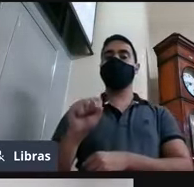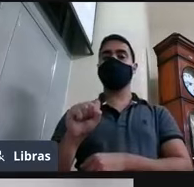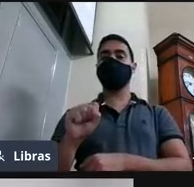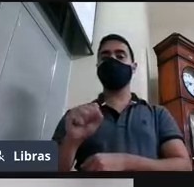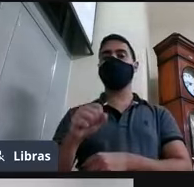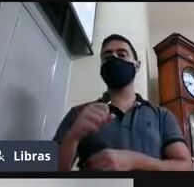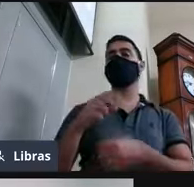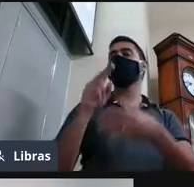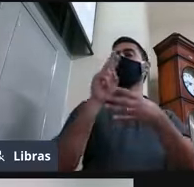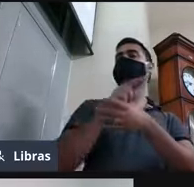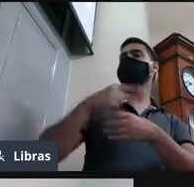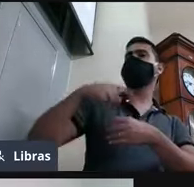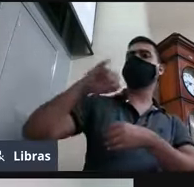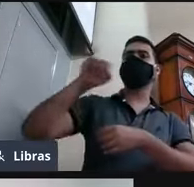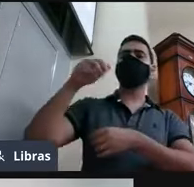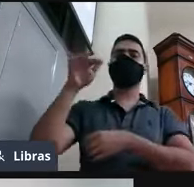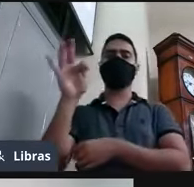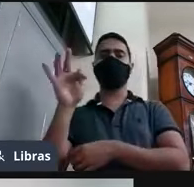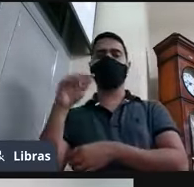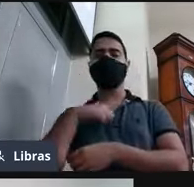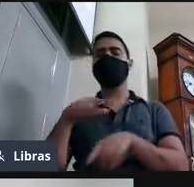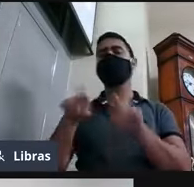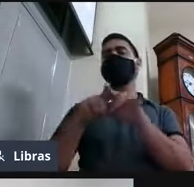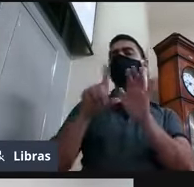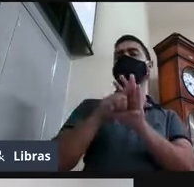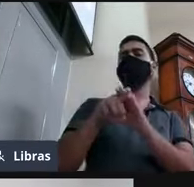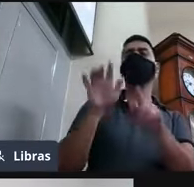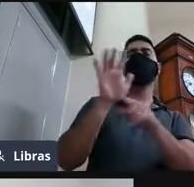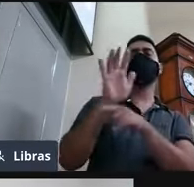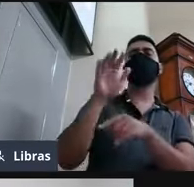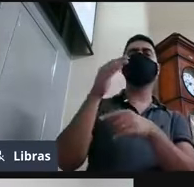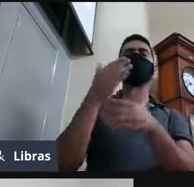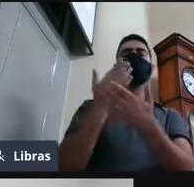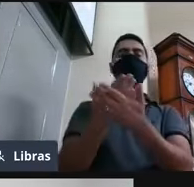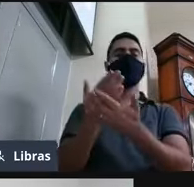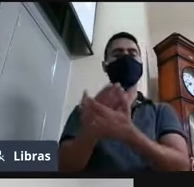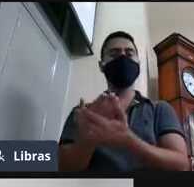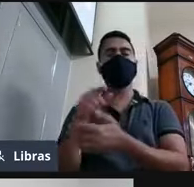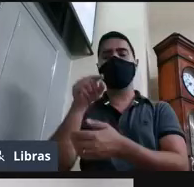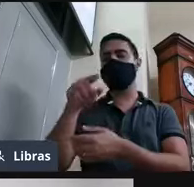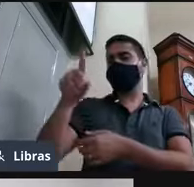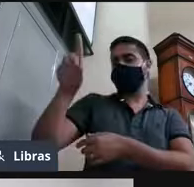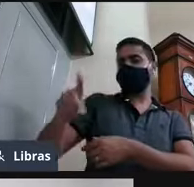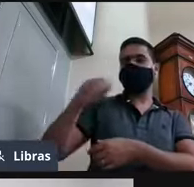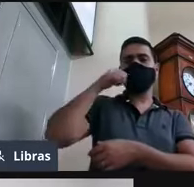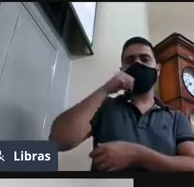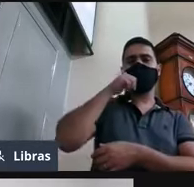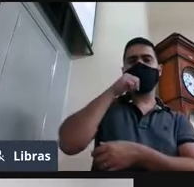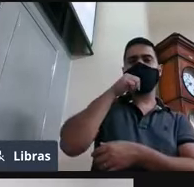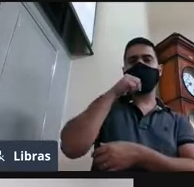Juiz de Fora. Nós temos também a lei da Bolsa de Estudo. Você, que é defensora do direito de mulher, estou falando das